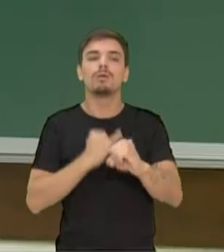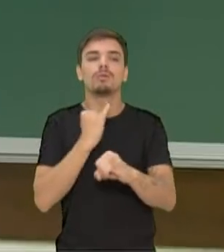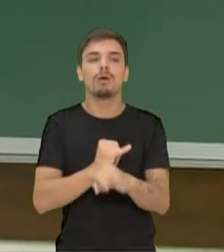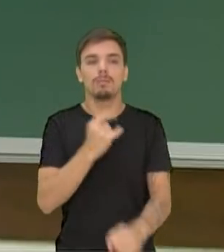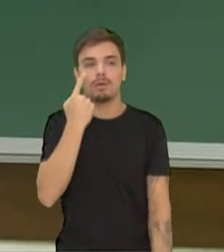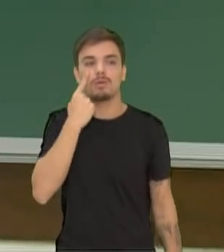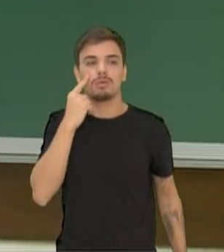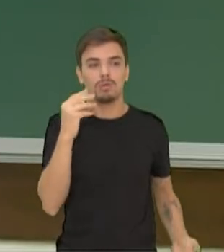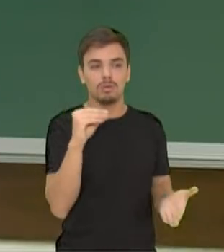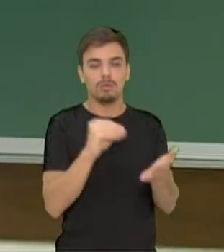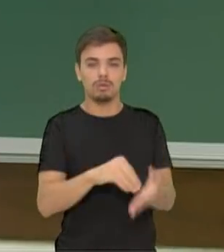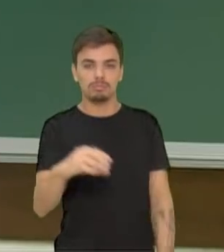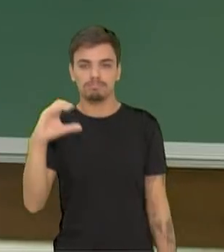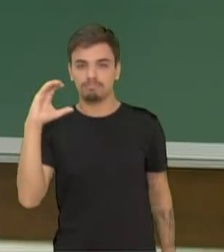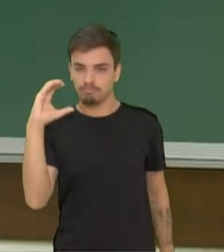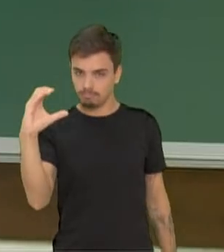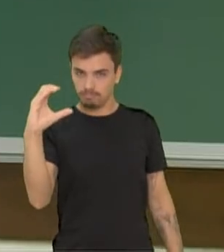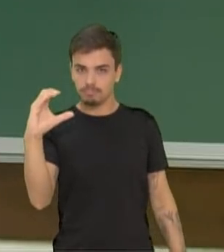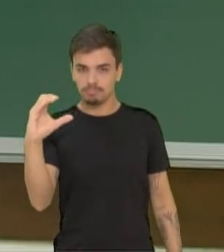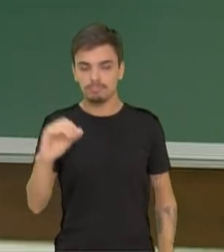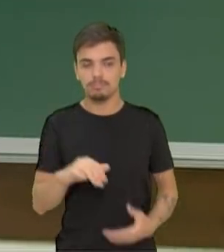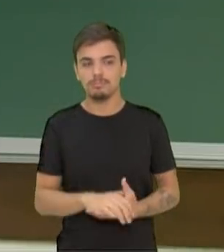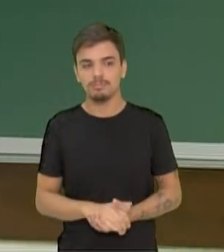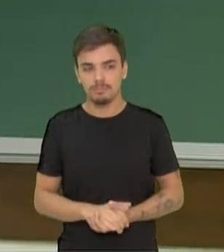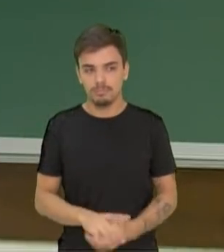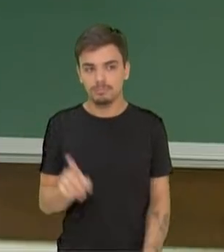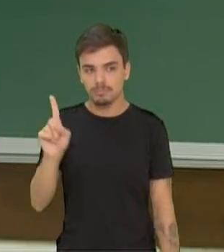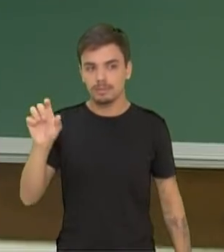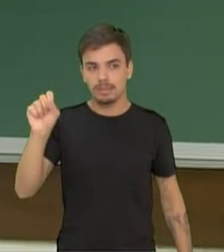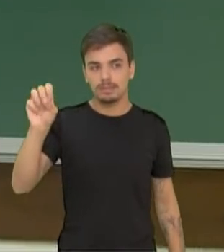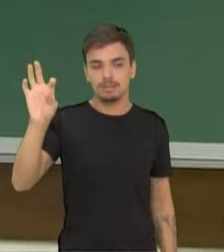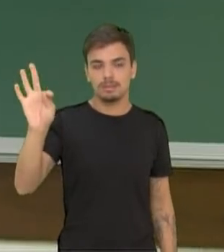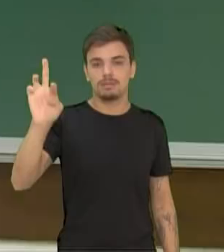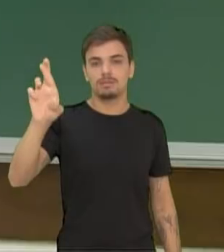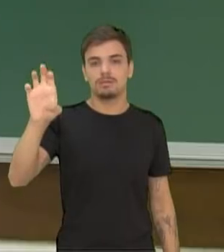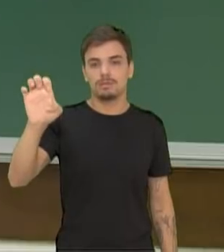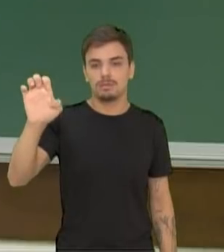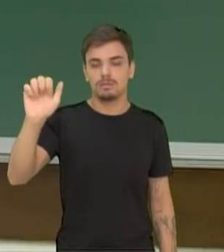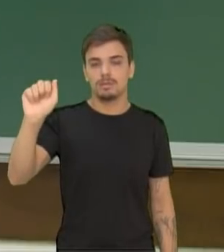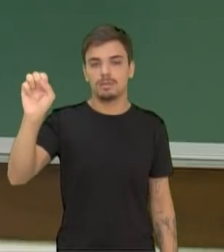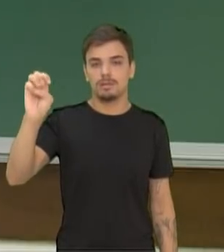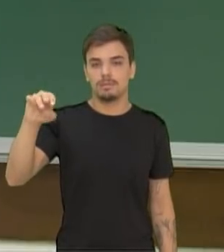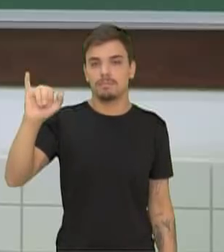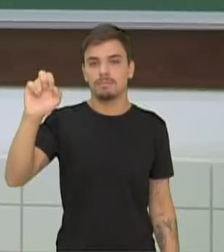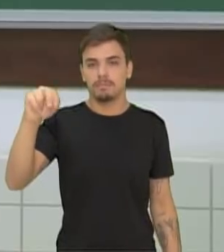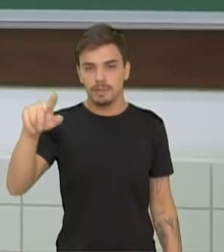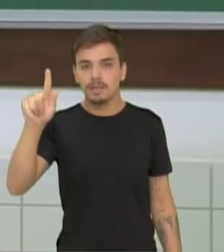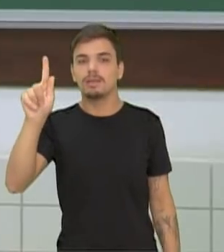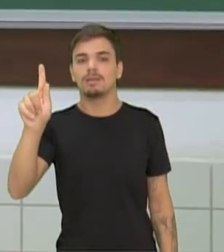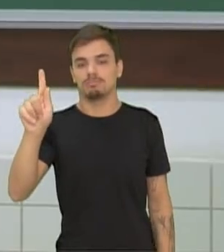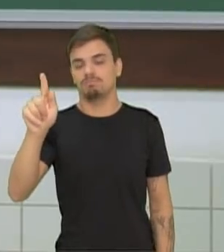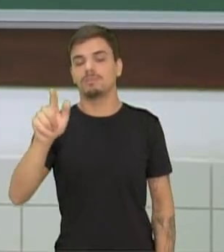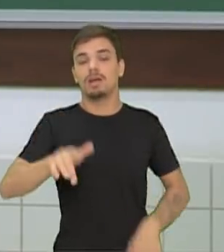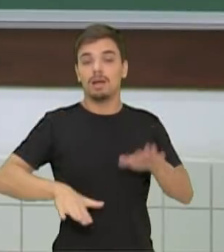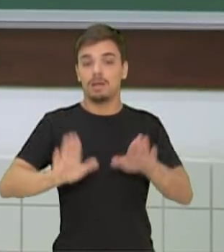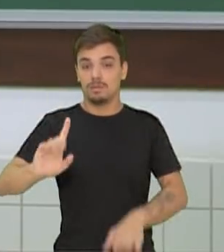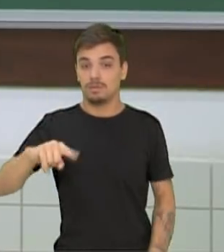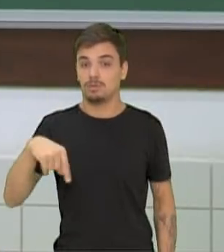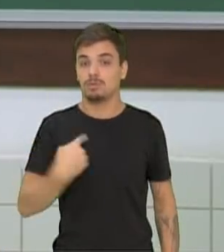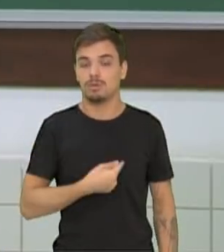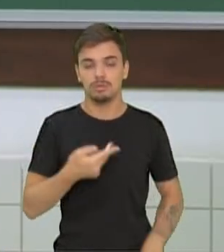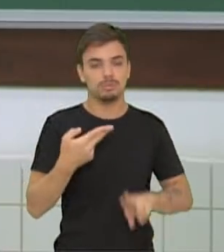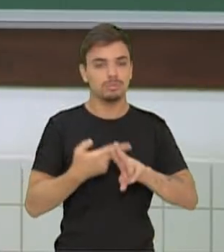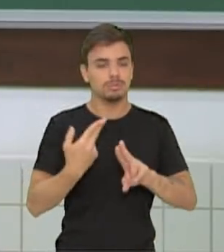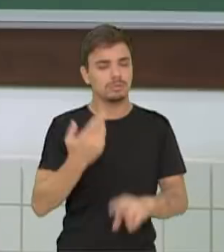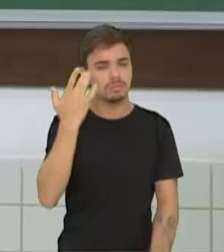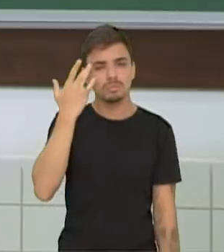Respondeu corretamente quem respondeu a letra C, streaming. Como eu até já falei, às vezes a gente usa e nem sabe o nome,